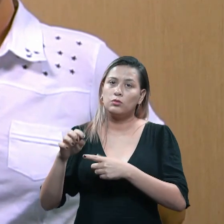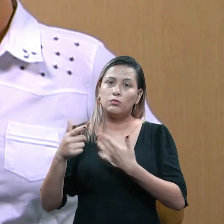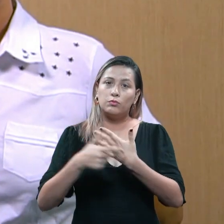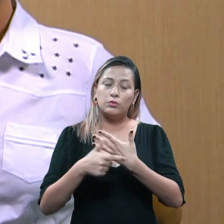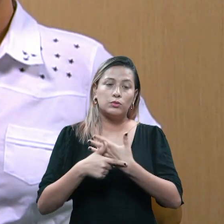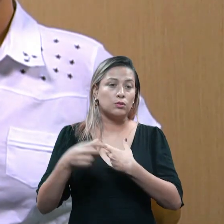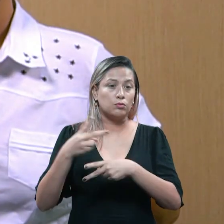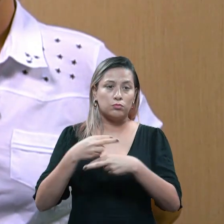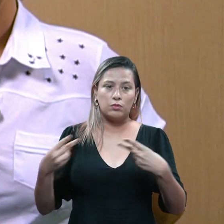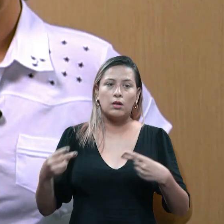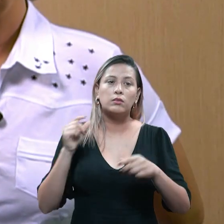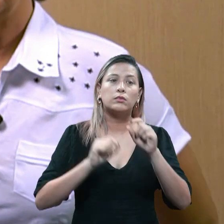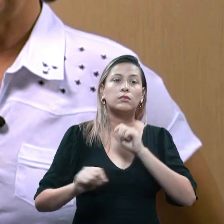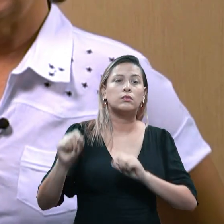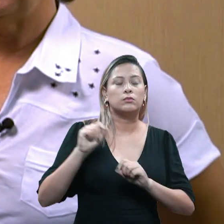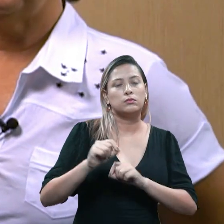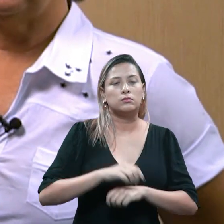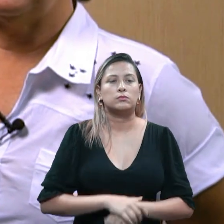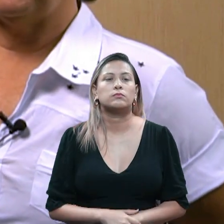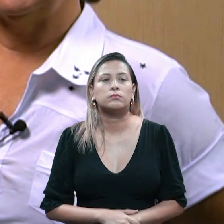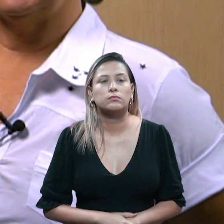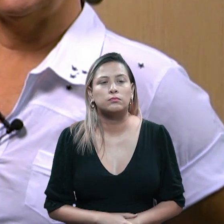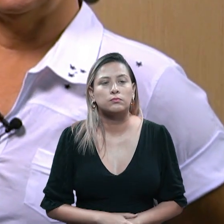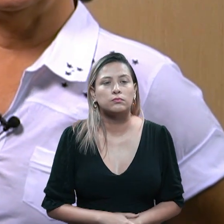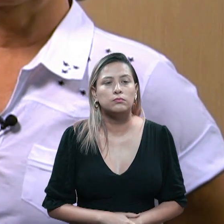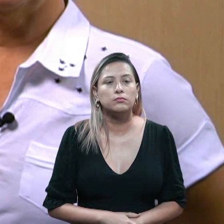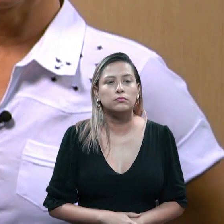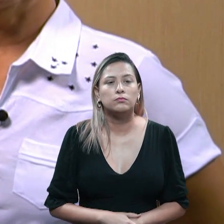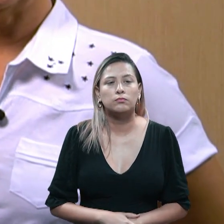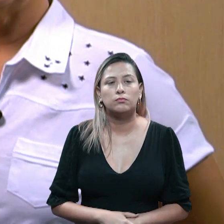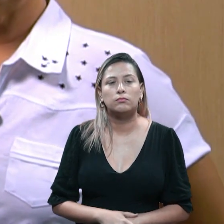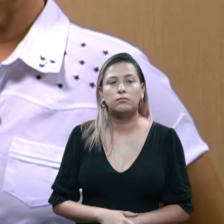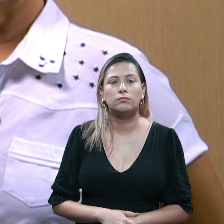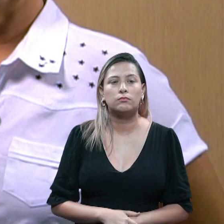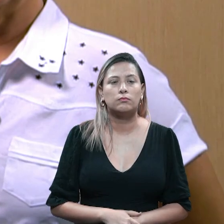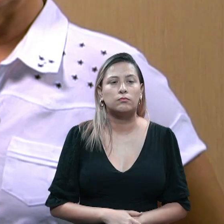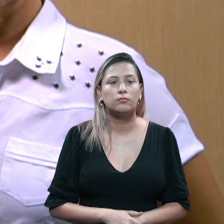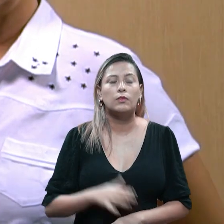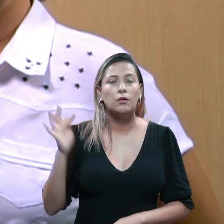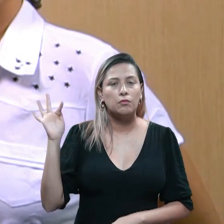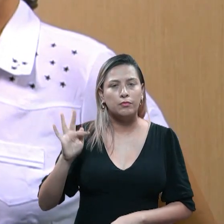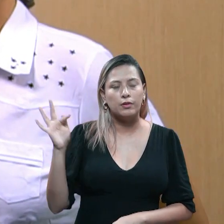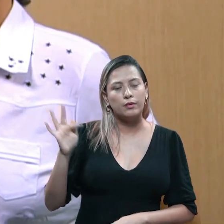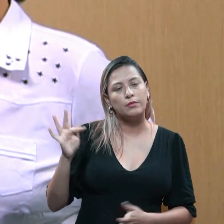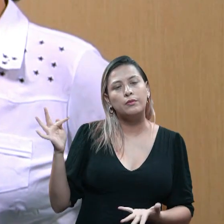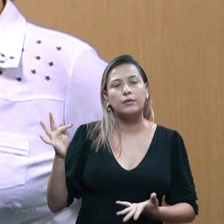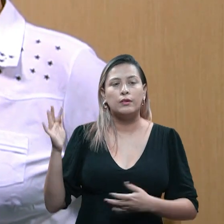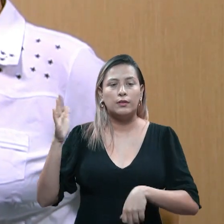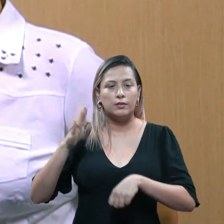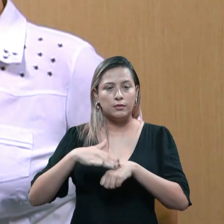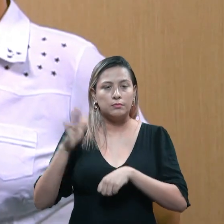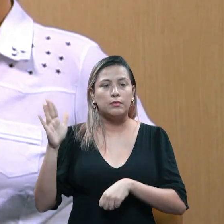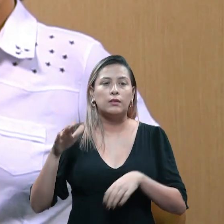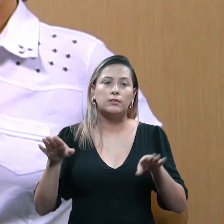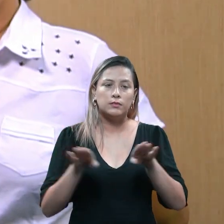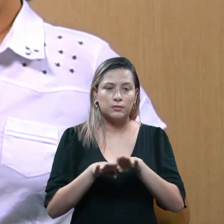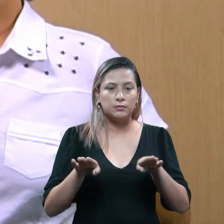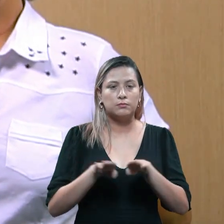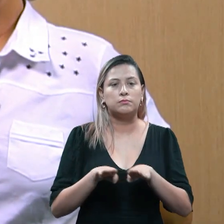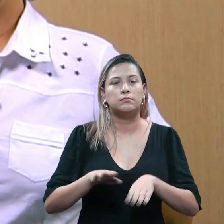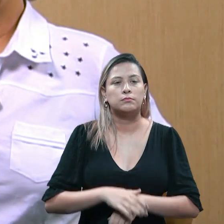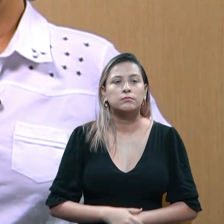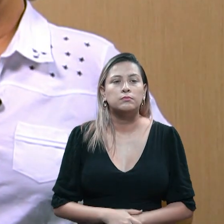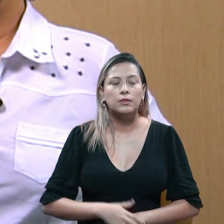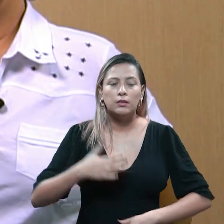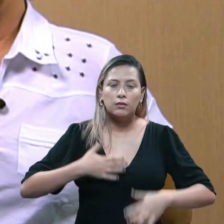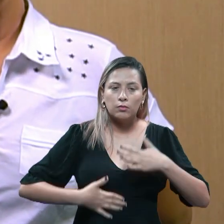as funções? No gabinete você vai ter, além da alta frequência, você vai ter a função de desencruste